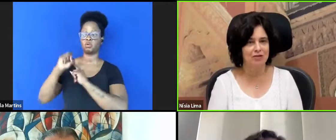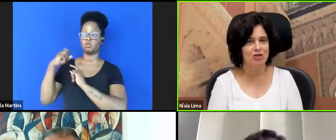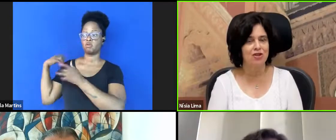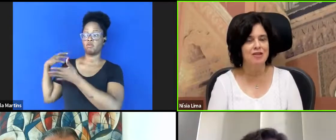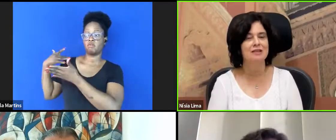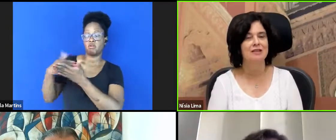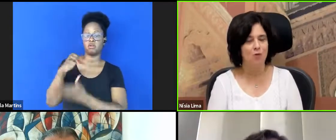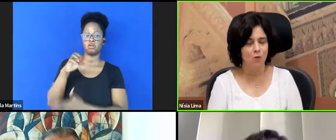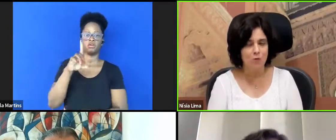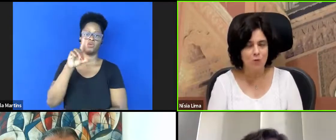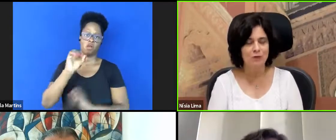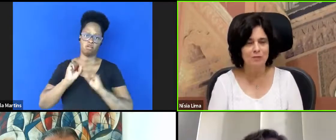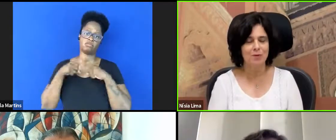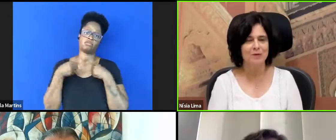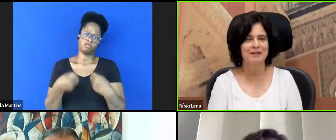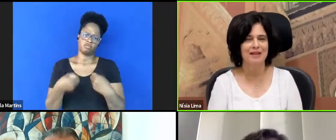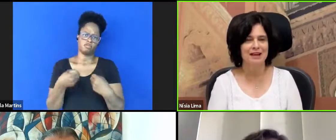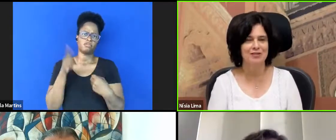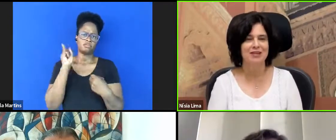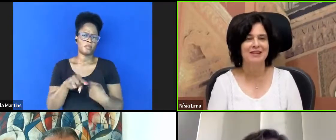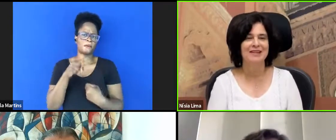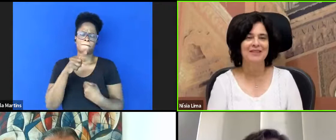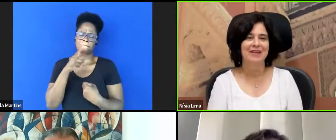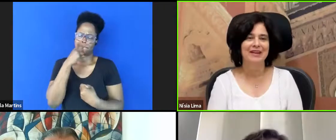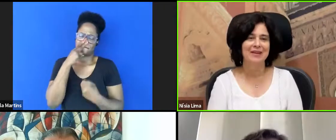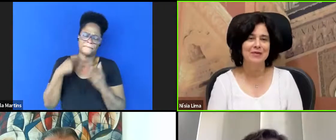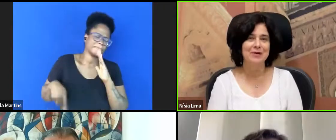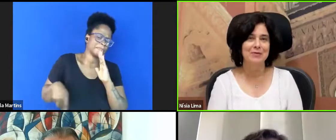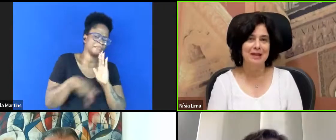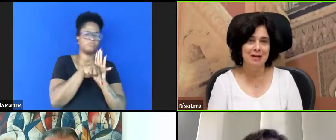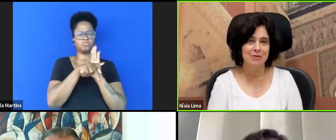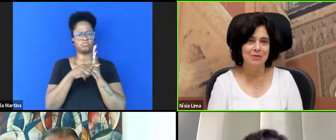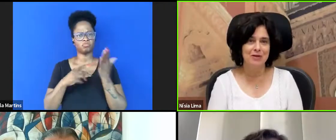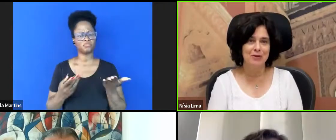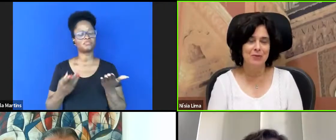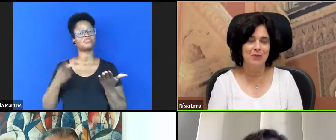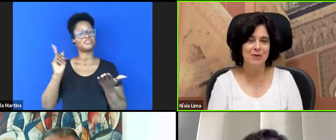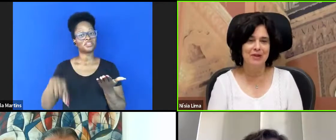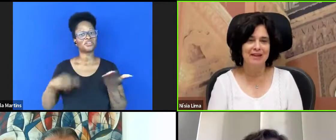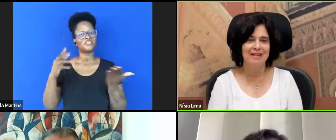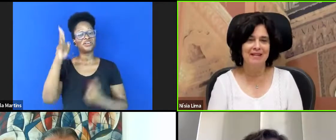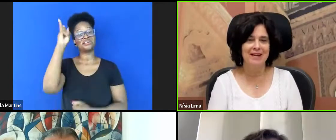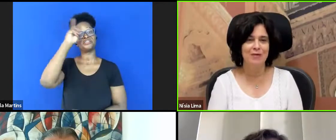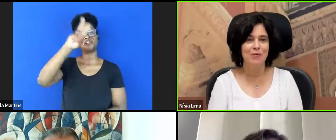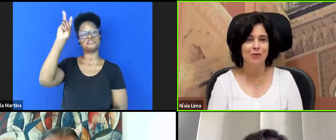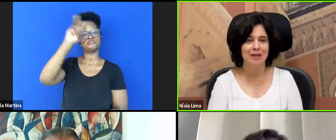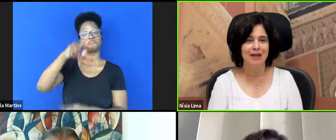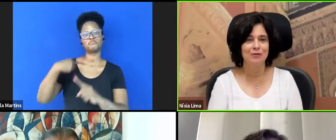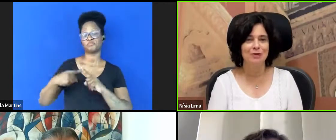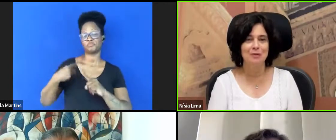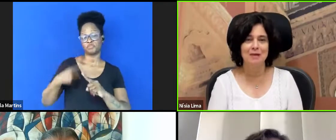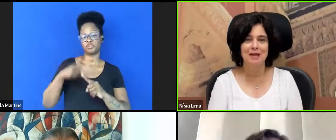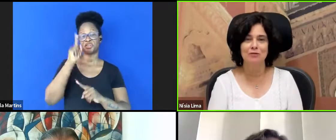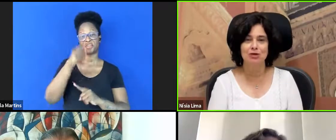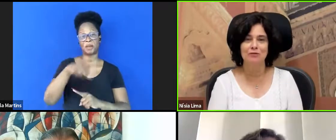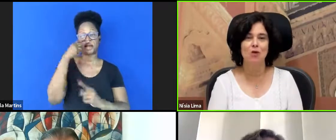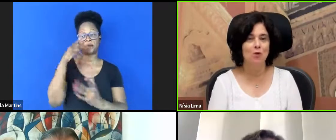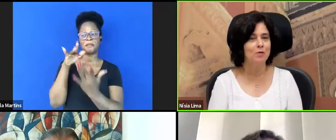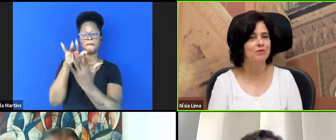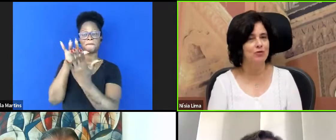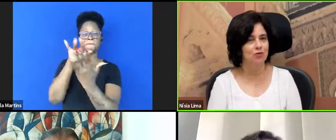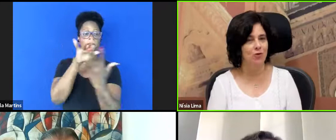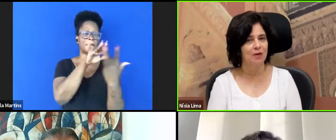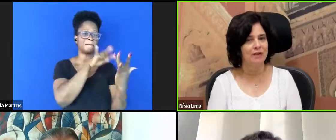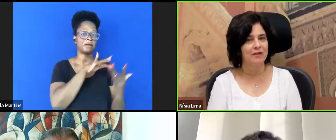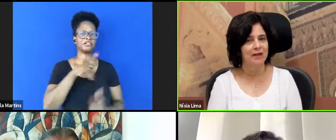Eduardo defendia com muita propriedade. Né? Então, eu lembro isso porque é um contato também que eu tive